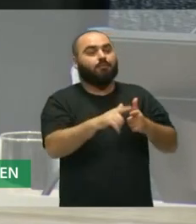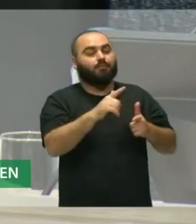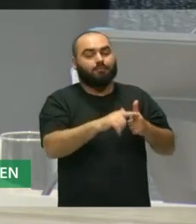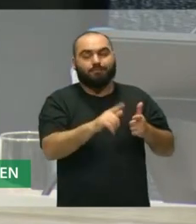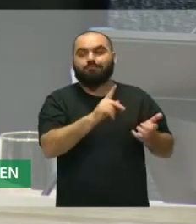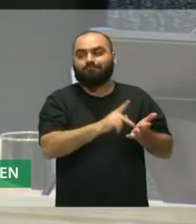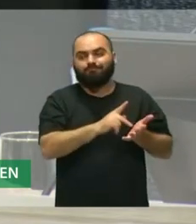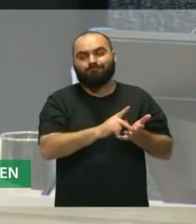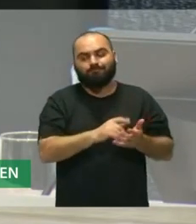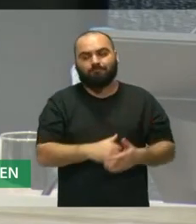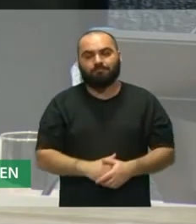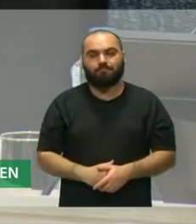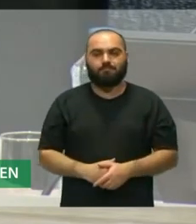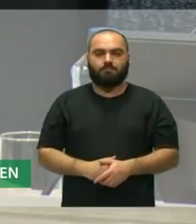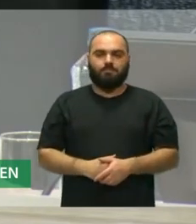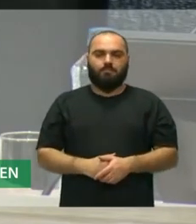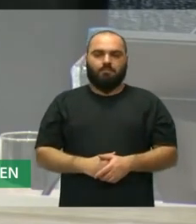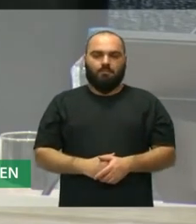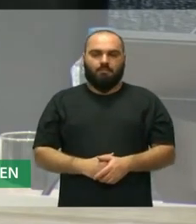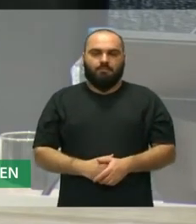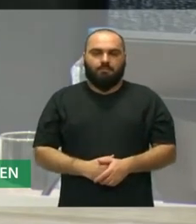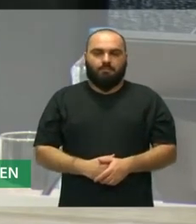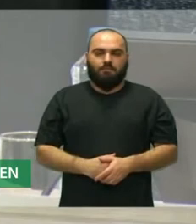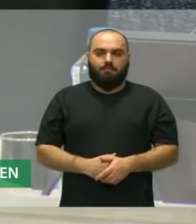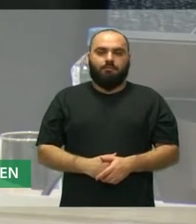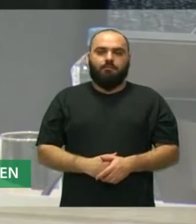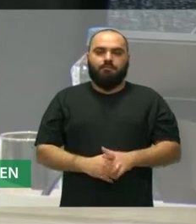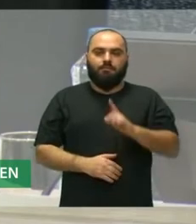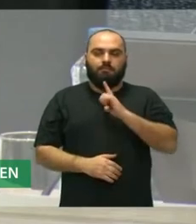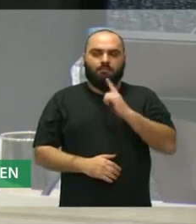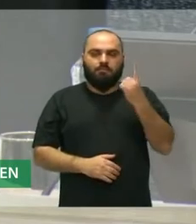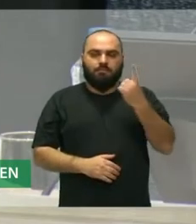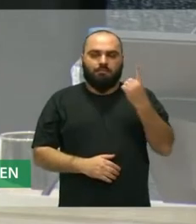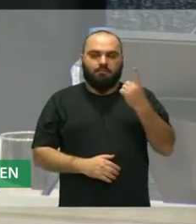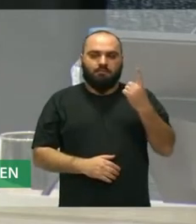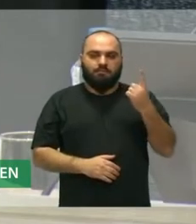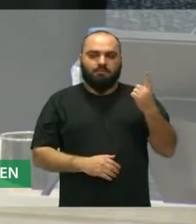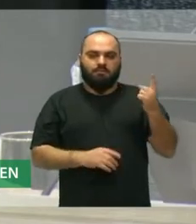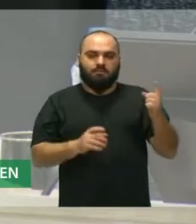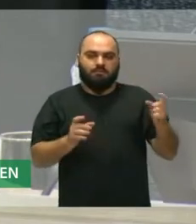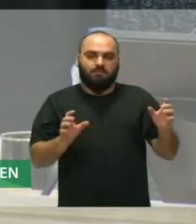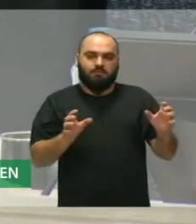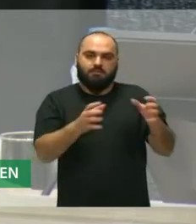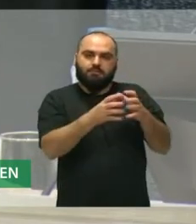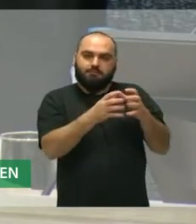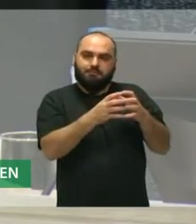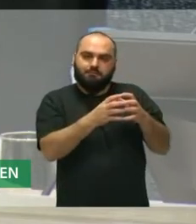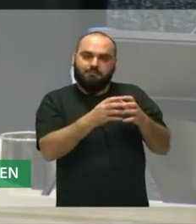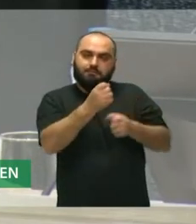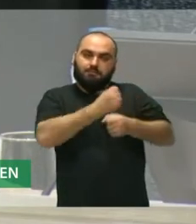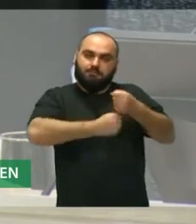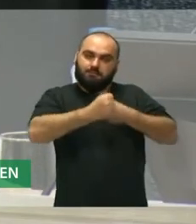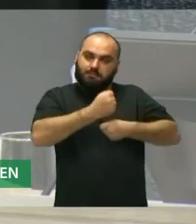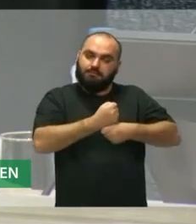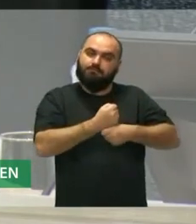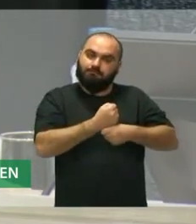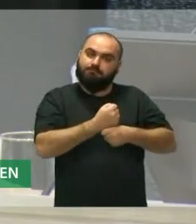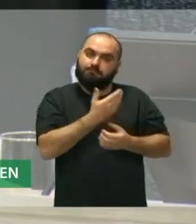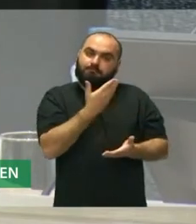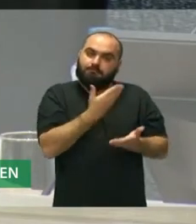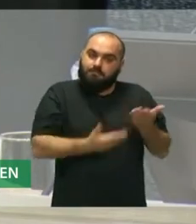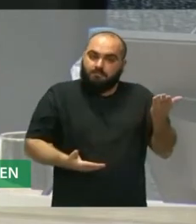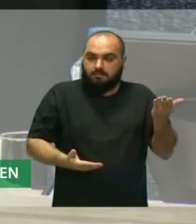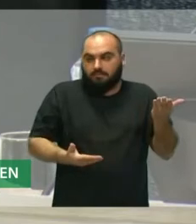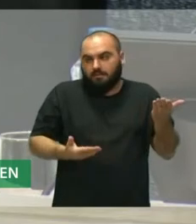foi uma, digamos assim, uma desmobilização do corpo clínico, não é? No passado, nós perdemos, por